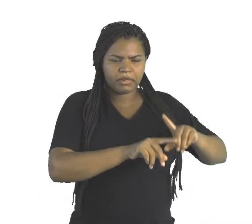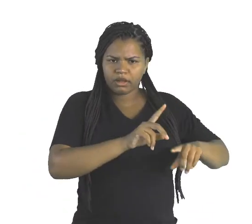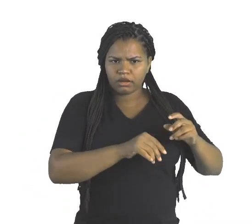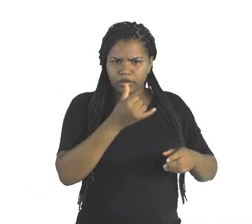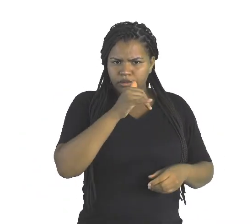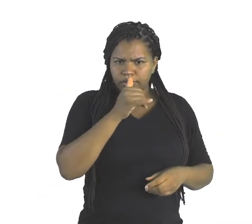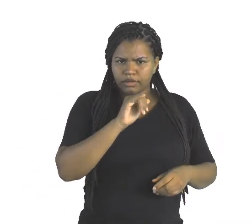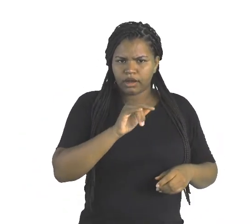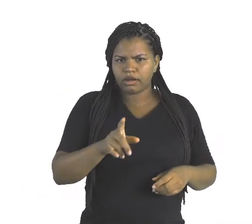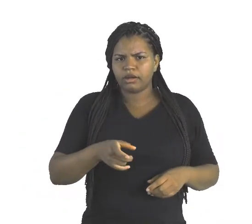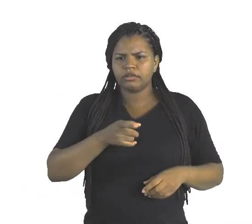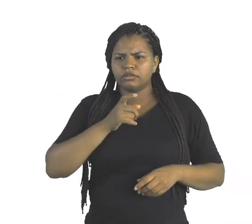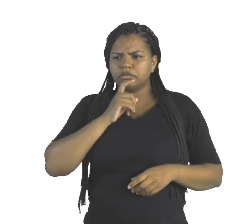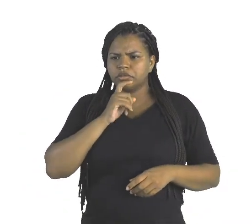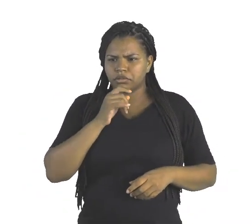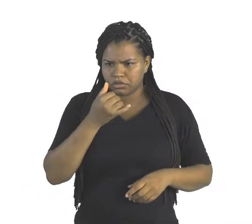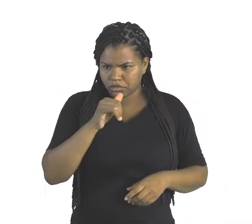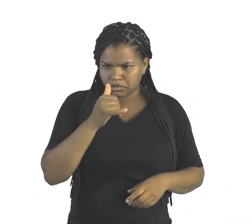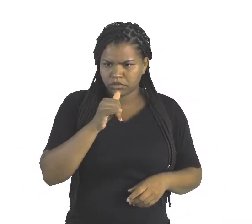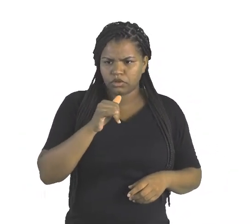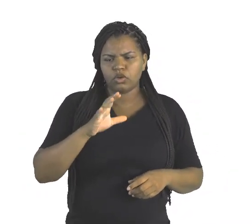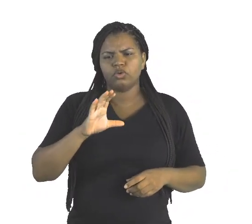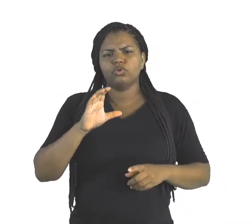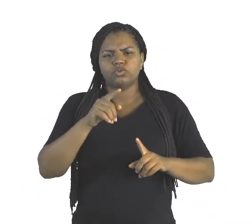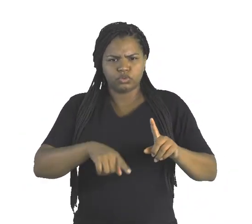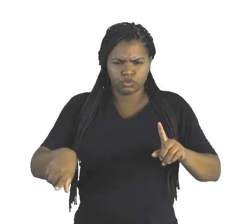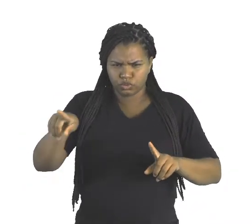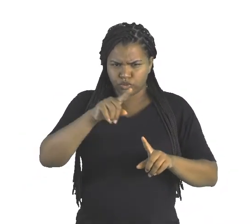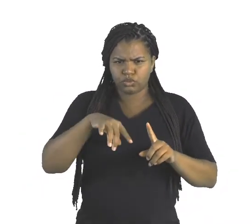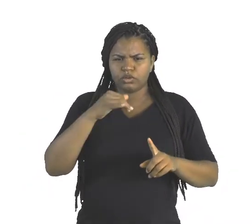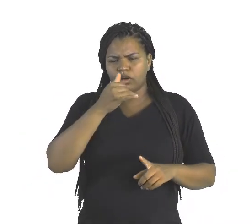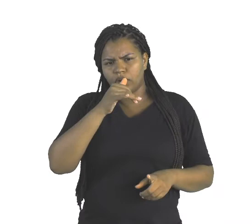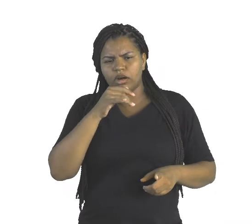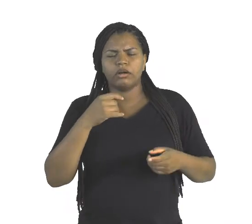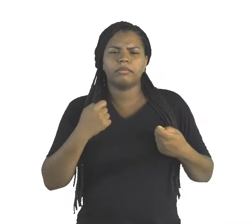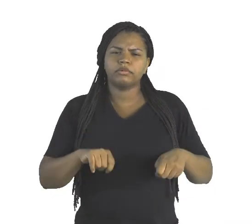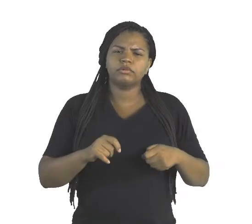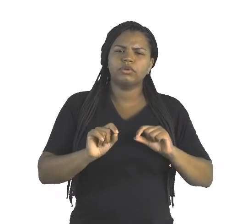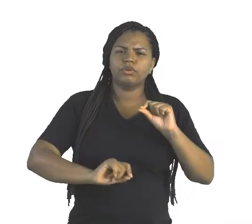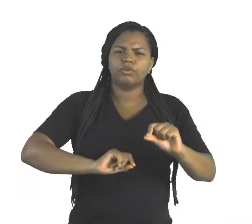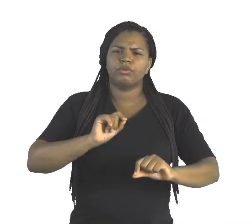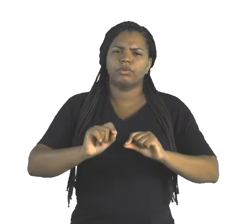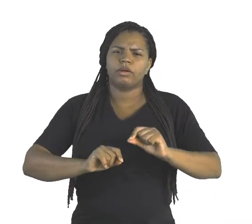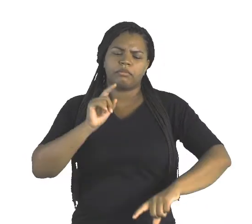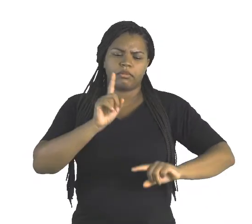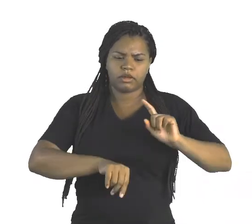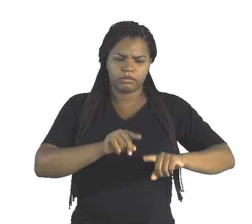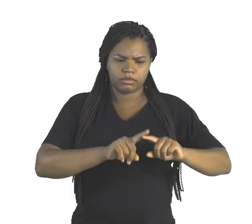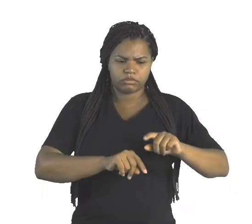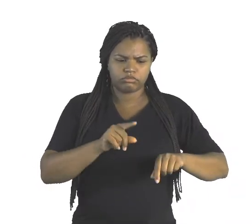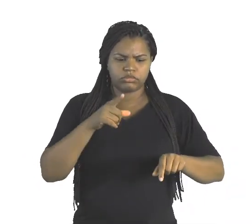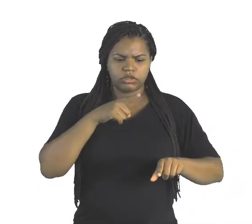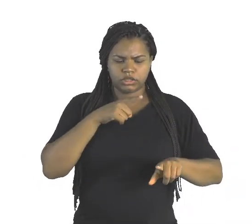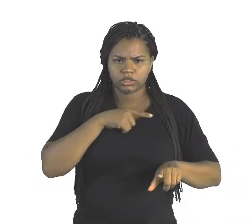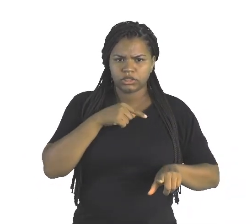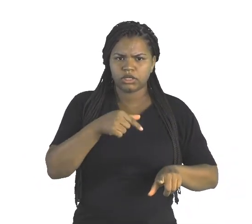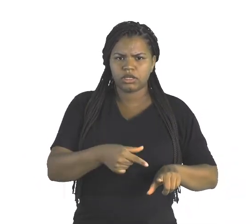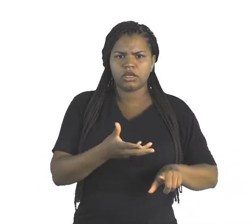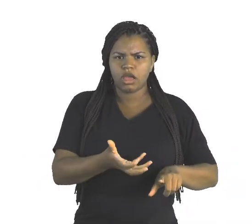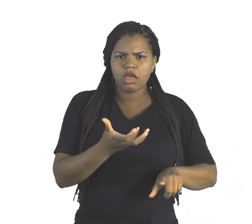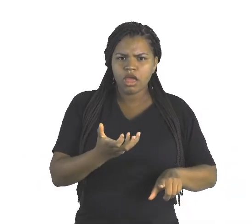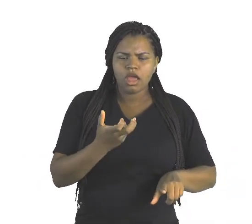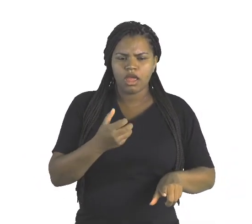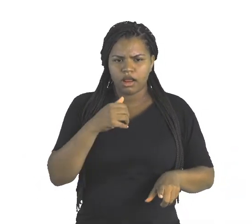do gerador elétrico, um circuito elétrico deve conter o quê? O equipamento que se deseja colocar em